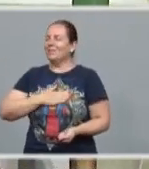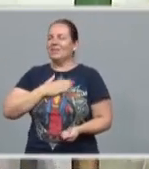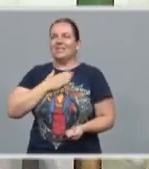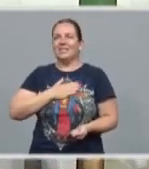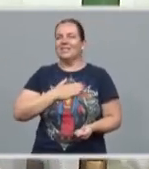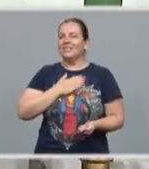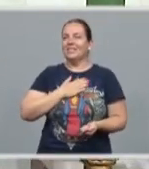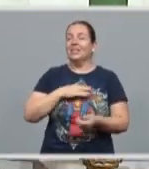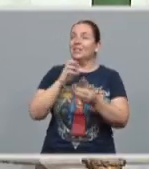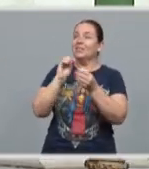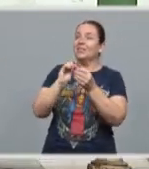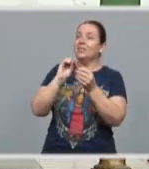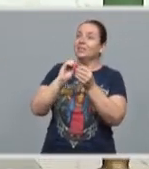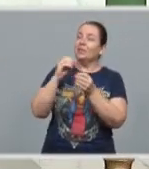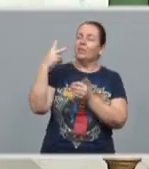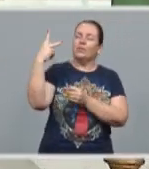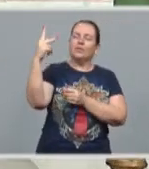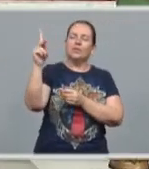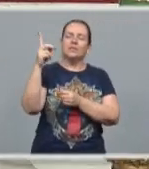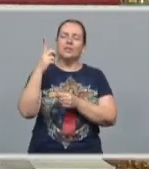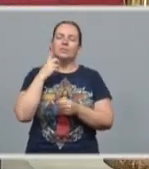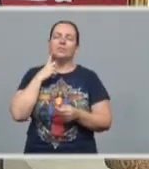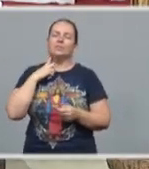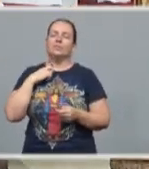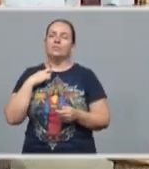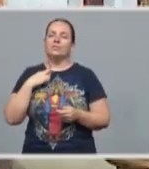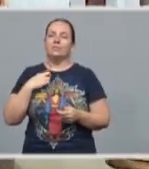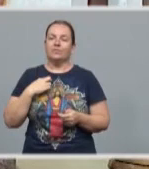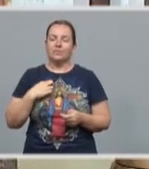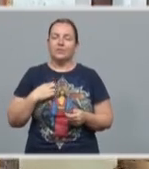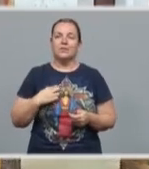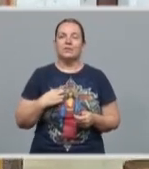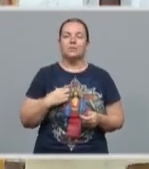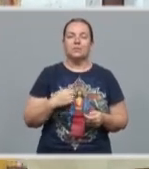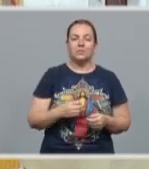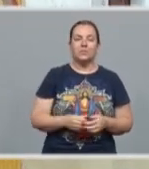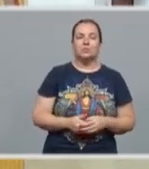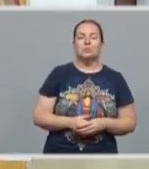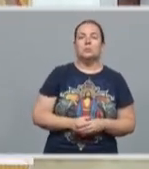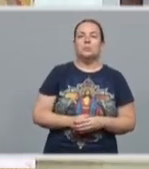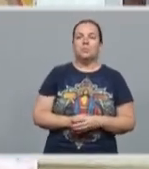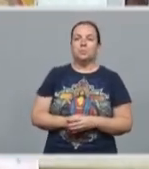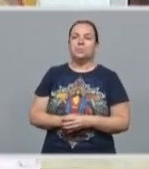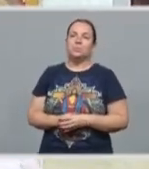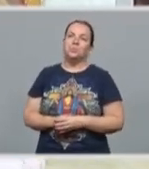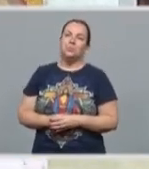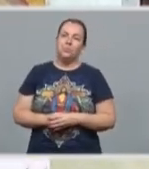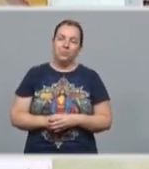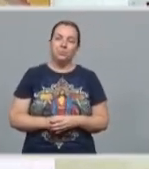com prazer faço a vossa vontade.